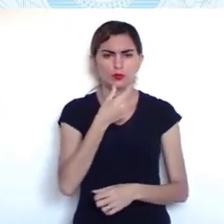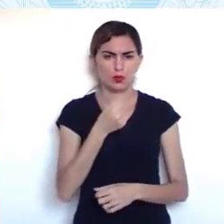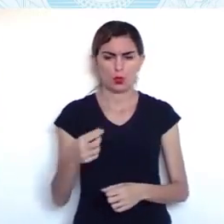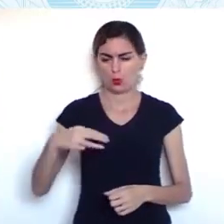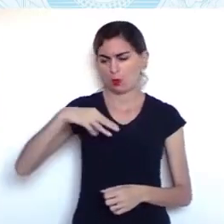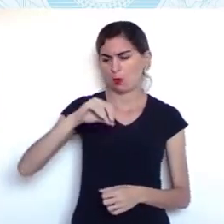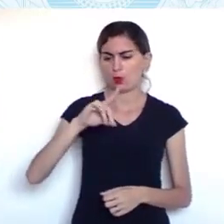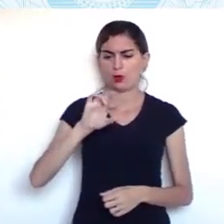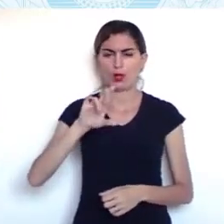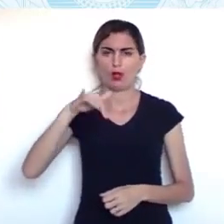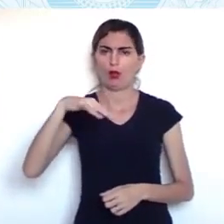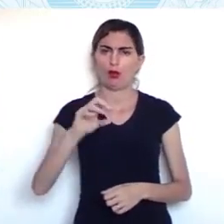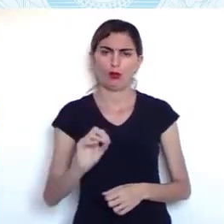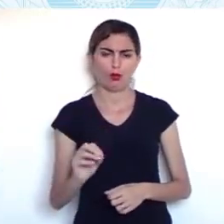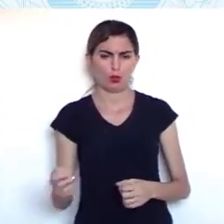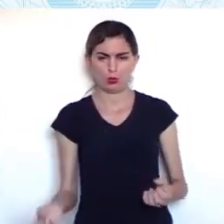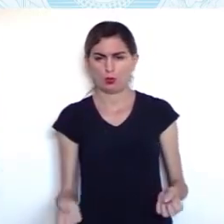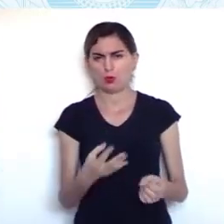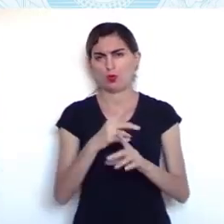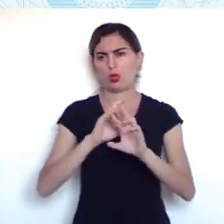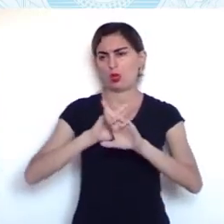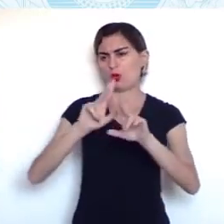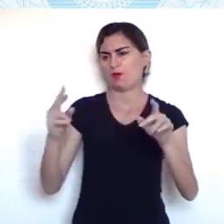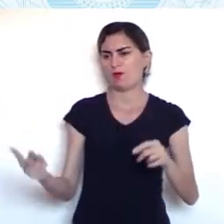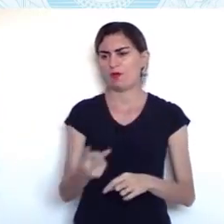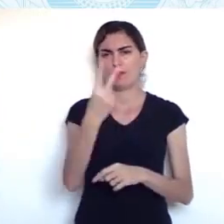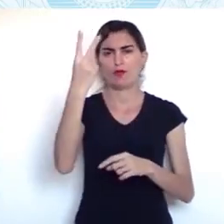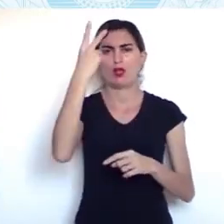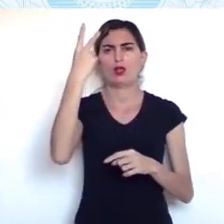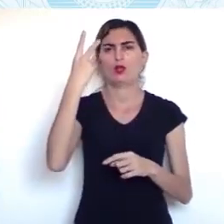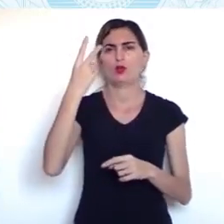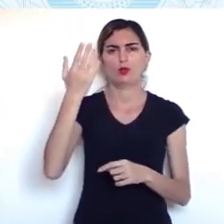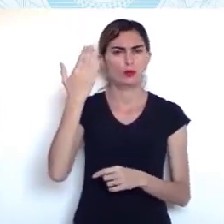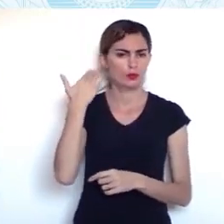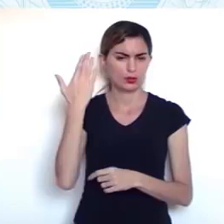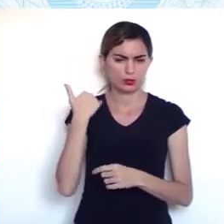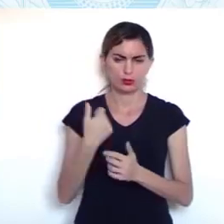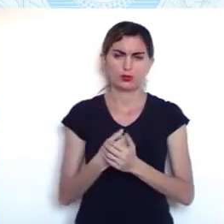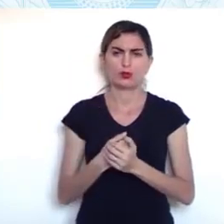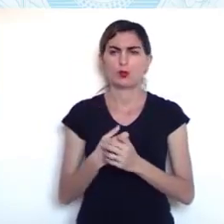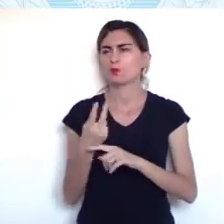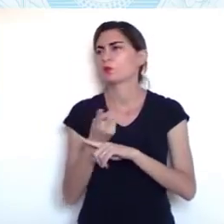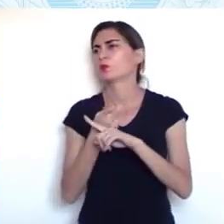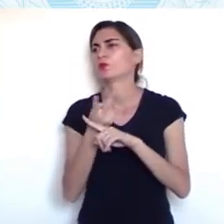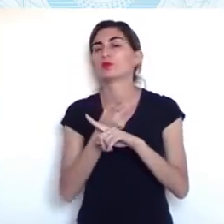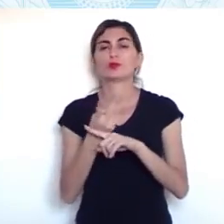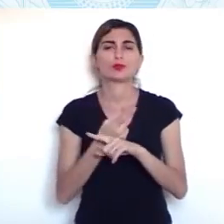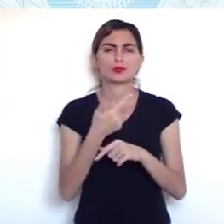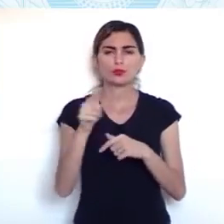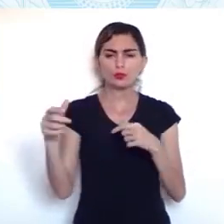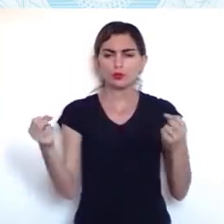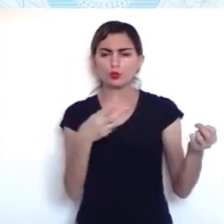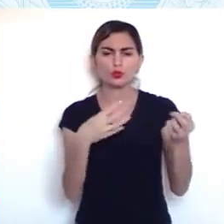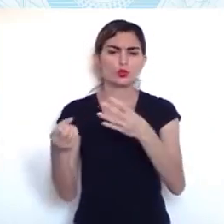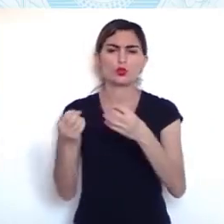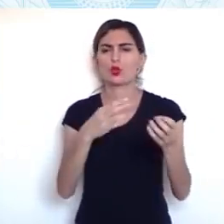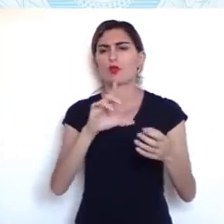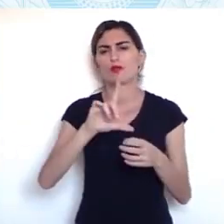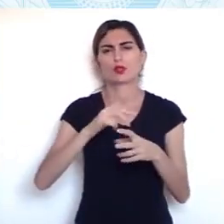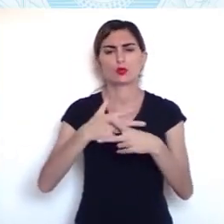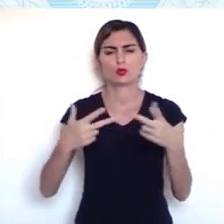isso, moderno, um homem que rompia os valores medievais e buscava o quê? Nos